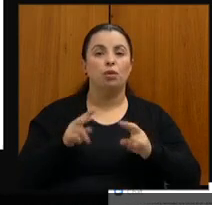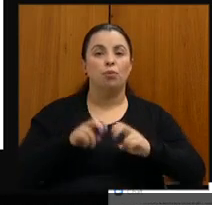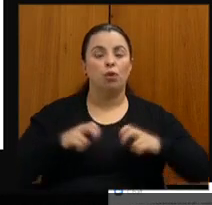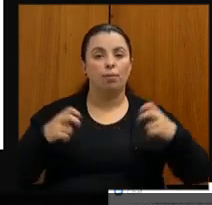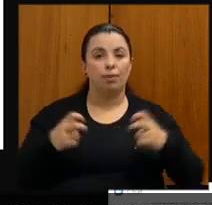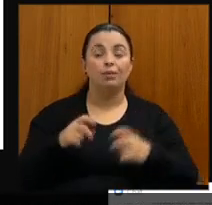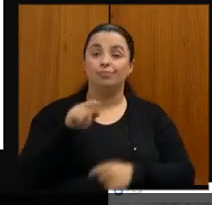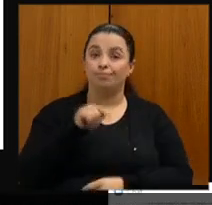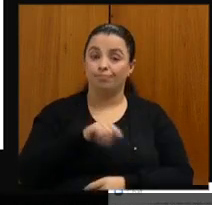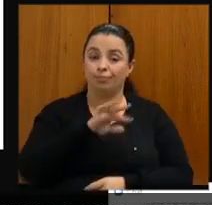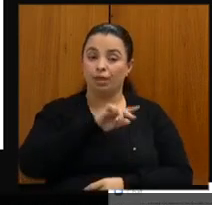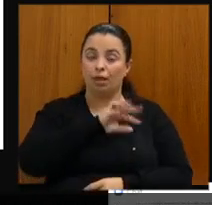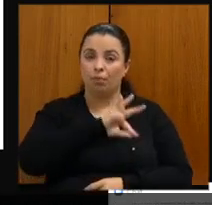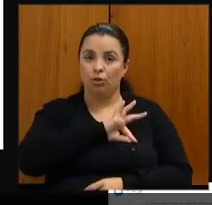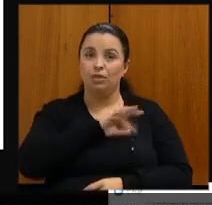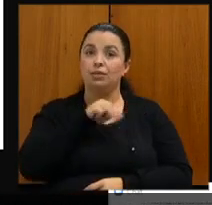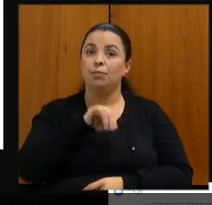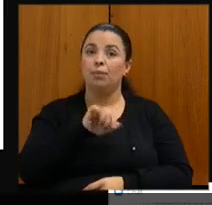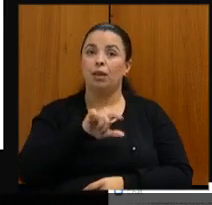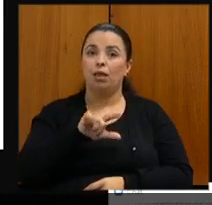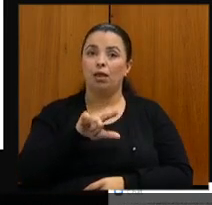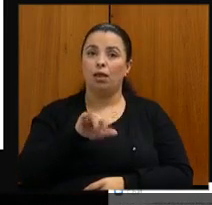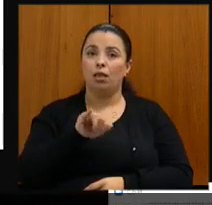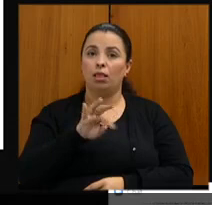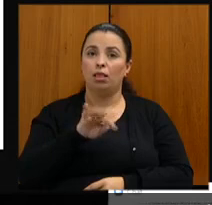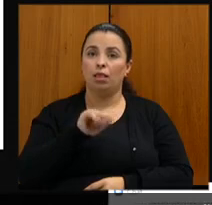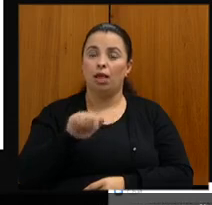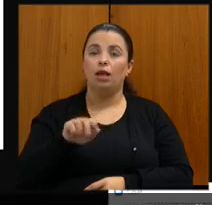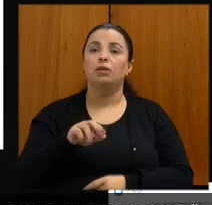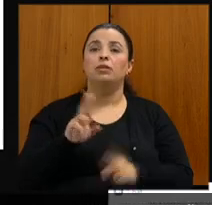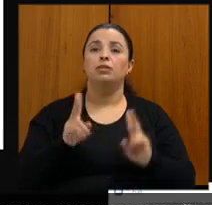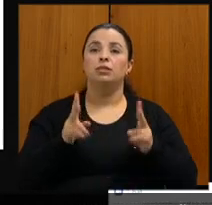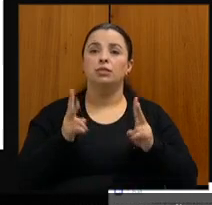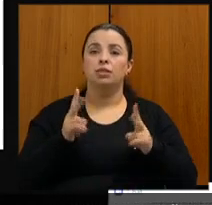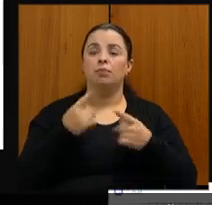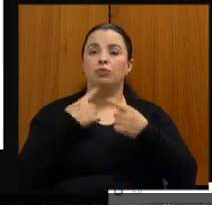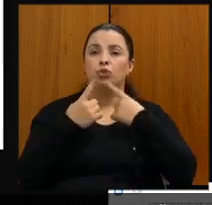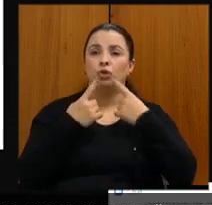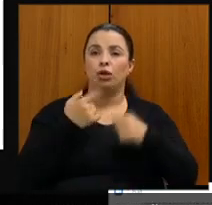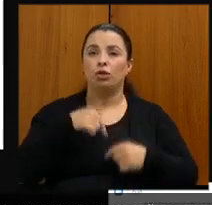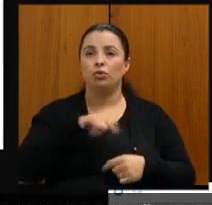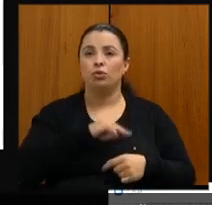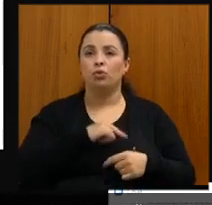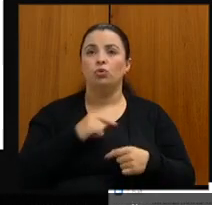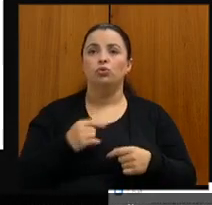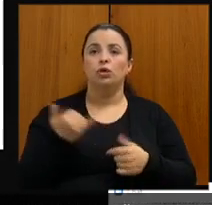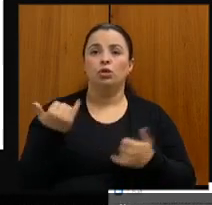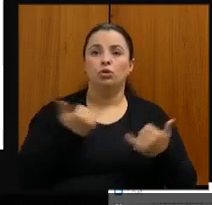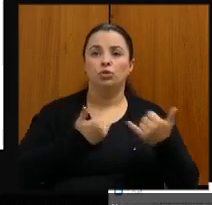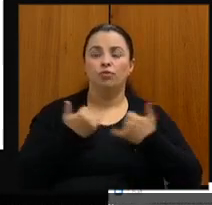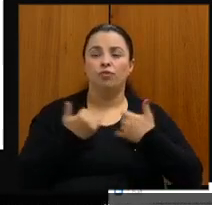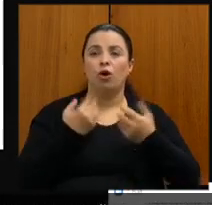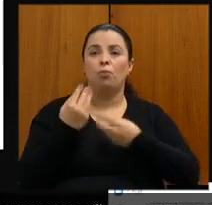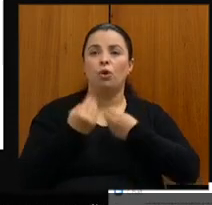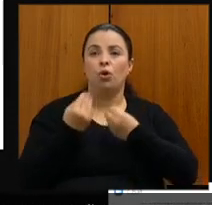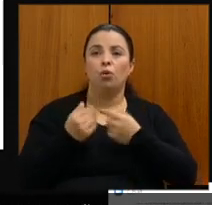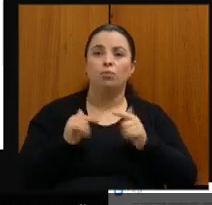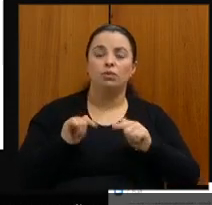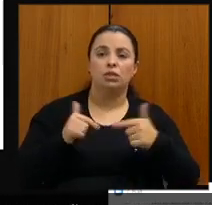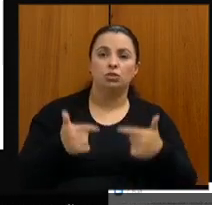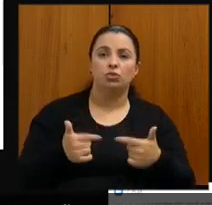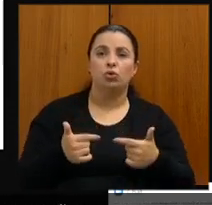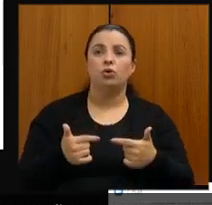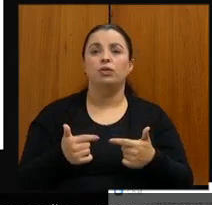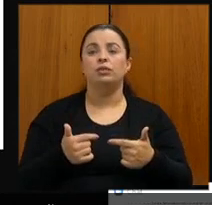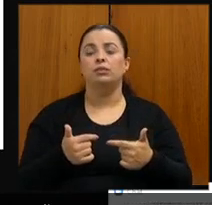Polícia Militar que tem dialogado muito conosco nos informam muito dos procedimentos quando ela é provocar acionada